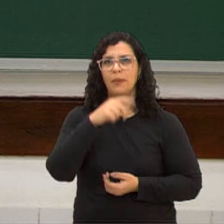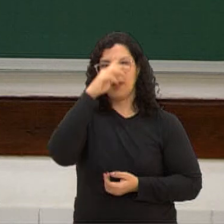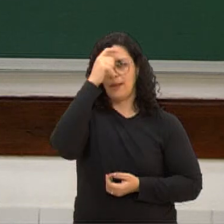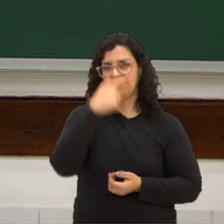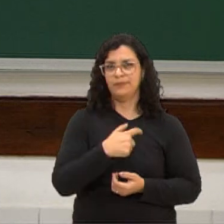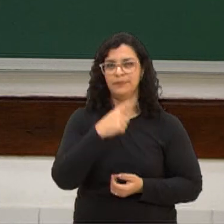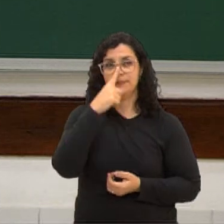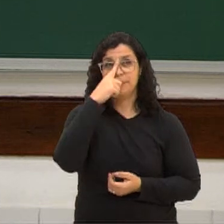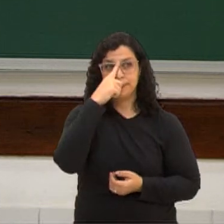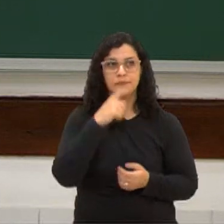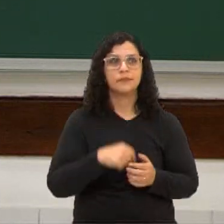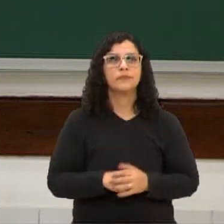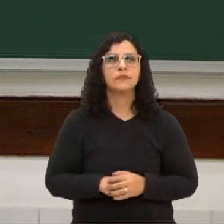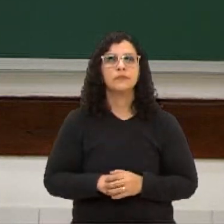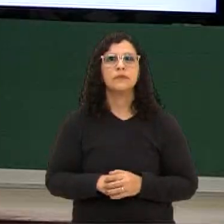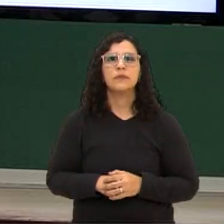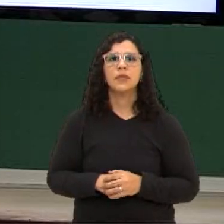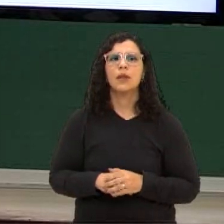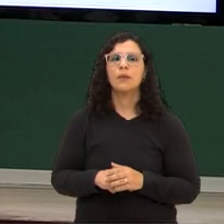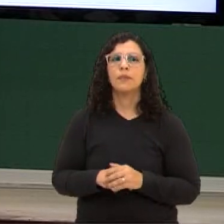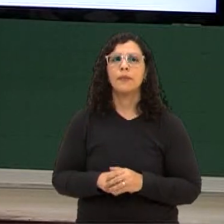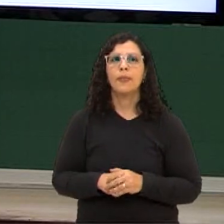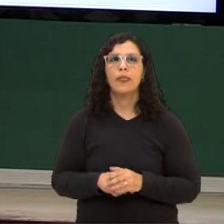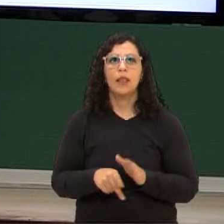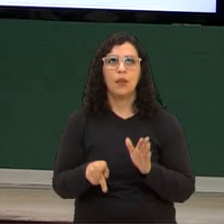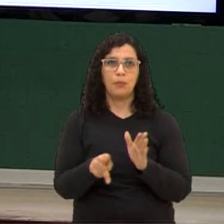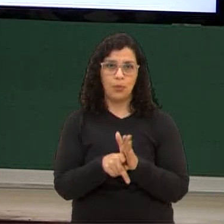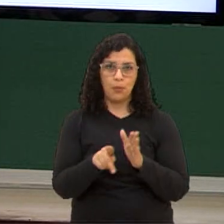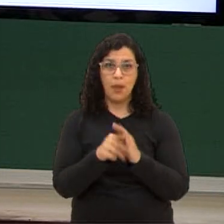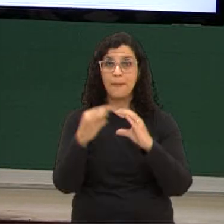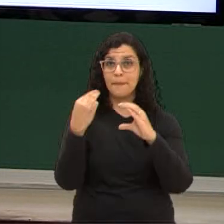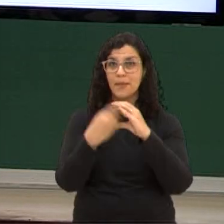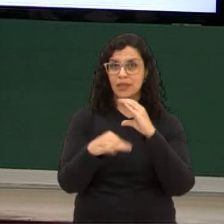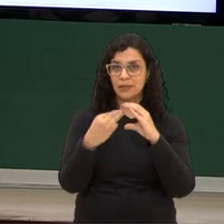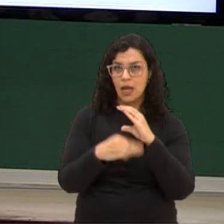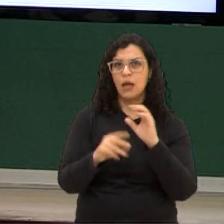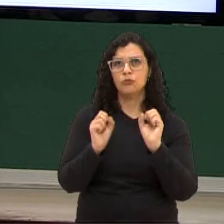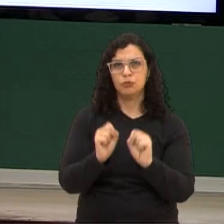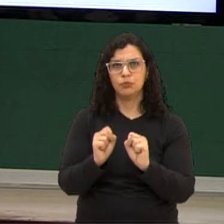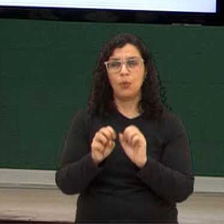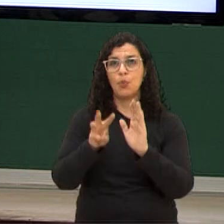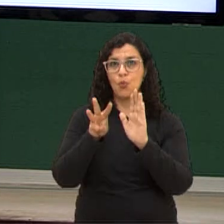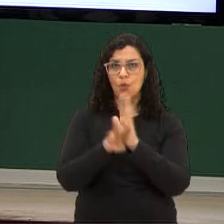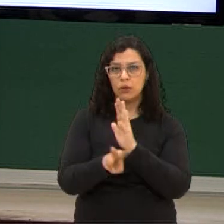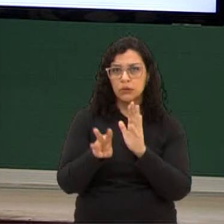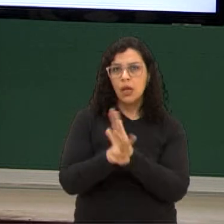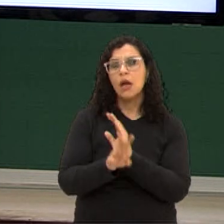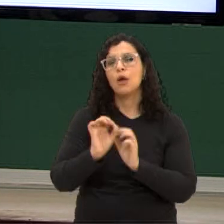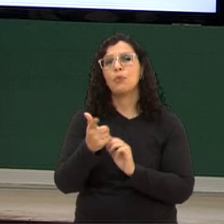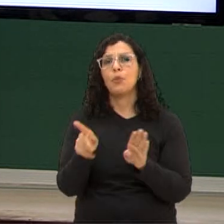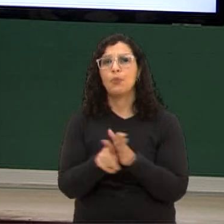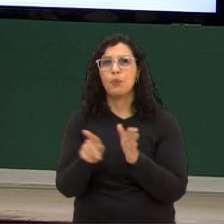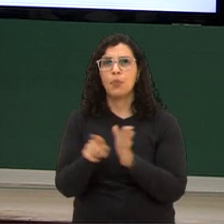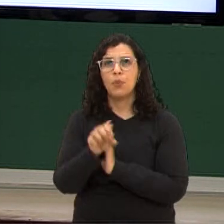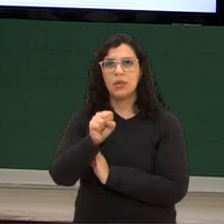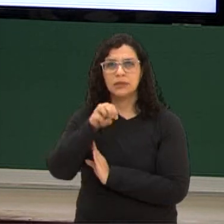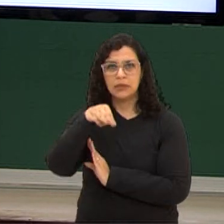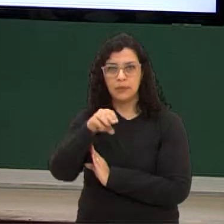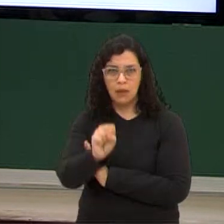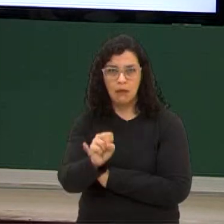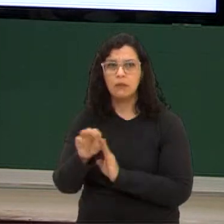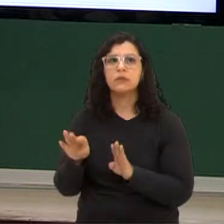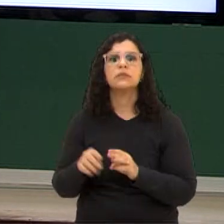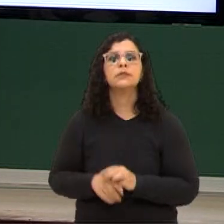digital também. A mensageria instantânea, que tanto utilizamos, né, no WhatsApp ou até nas SMS,